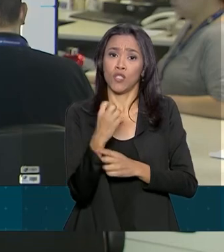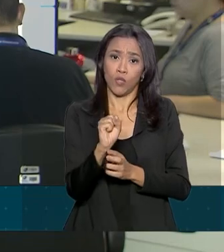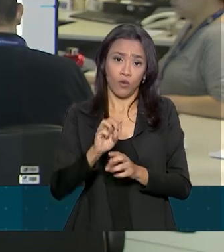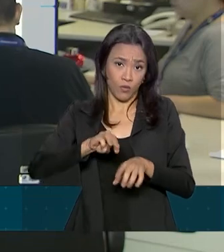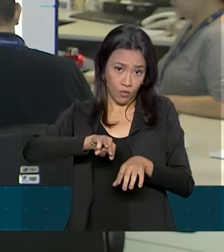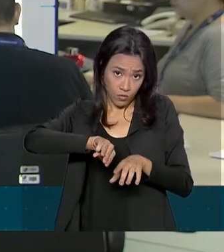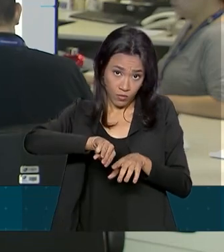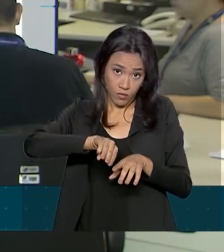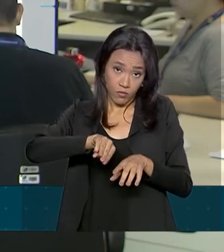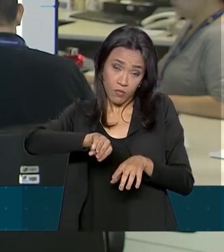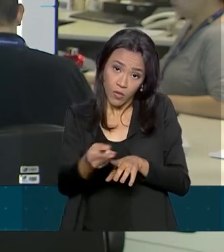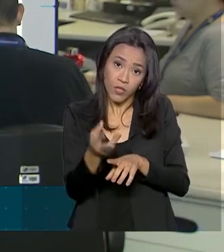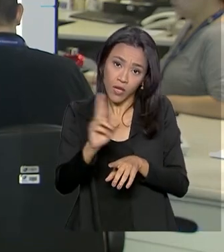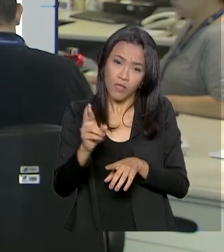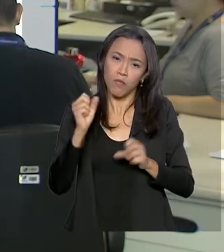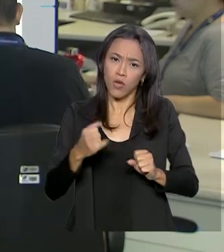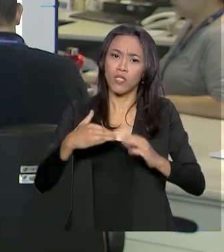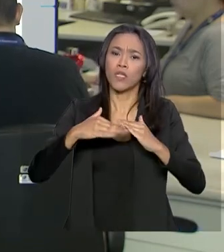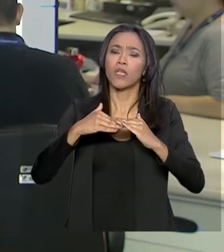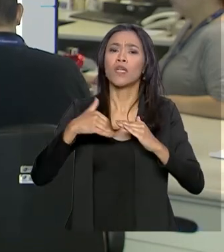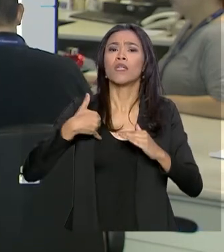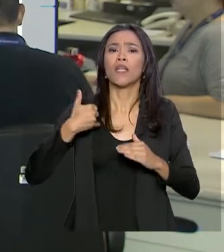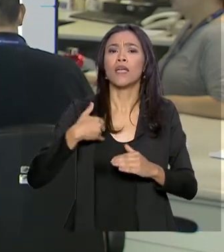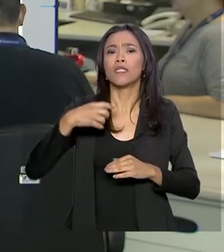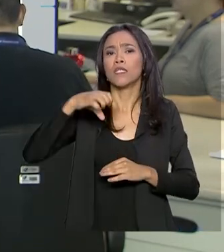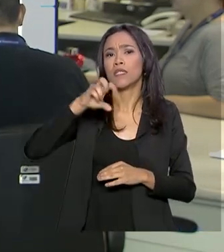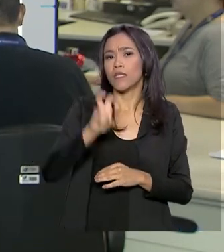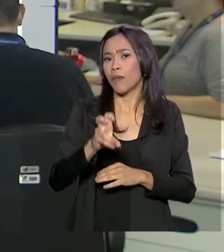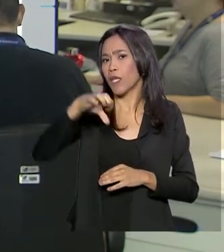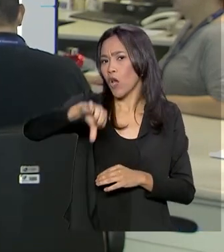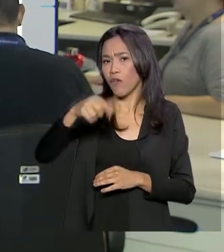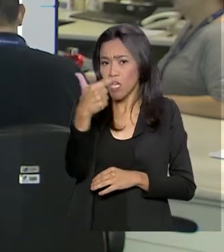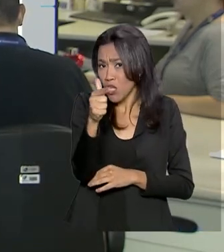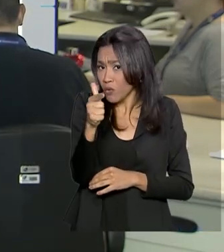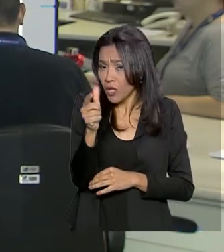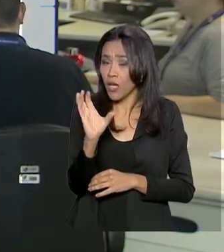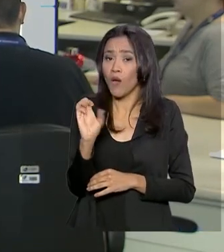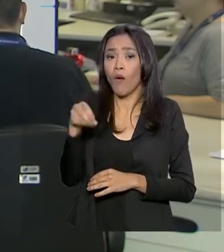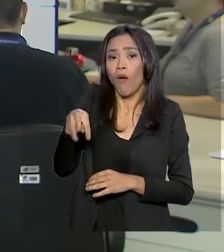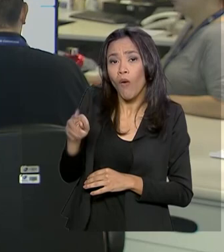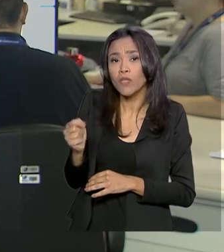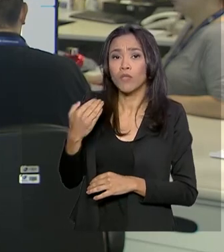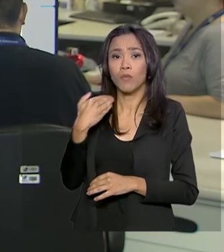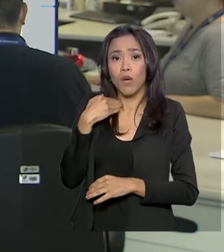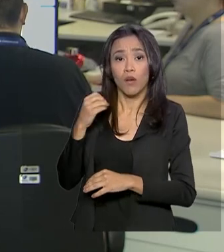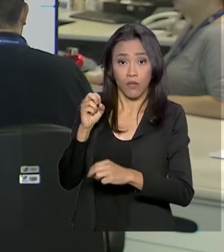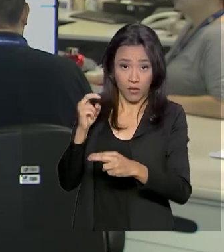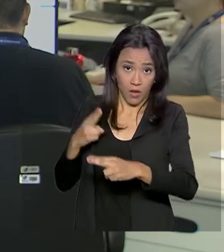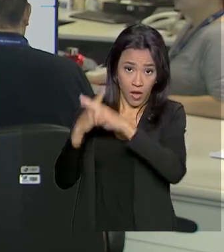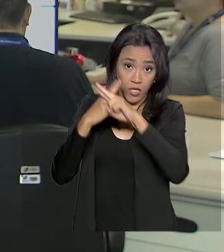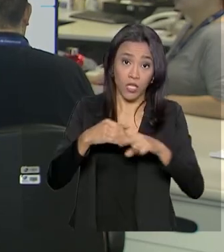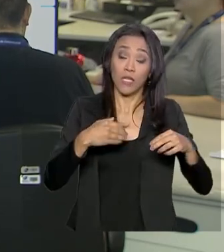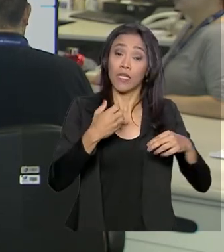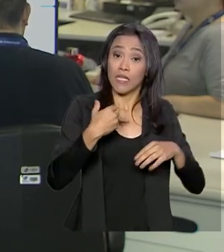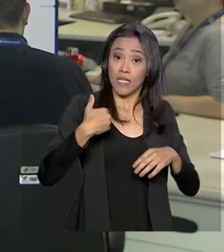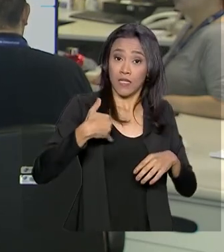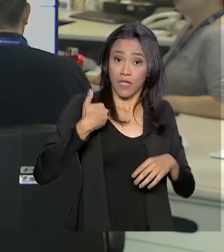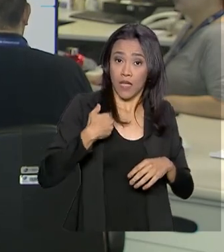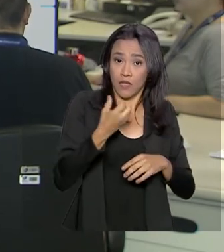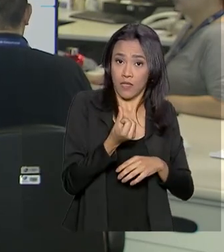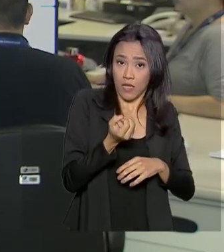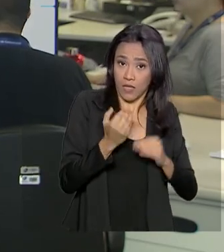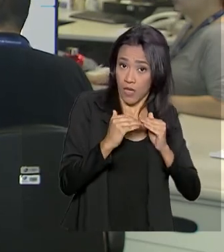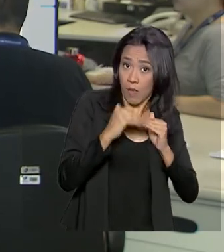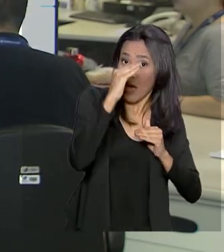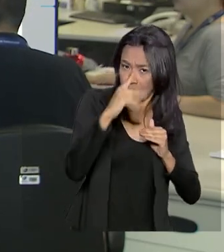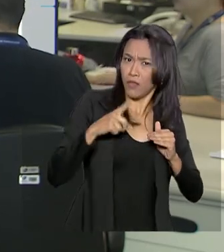Pode sacar quem tem até 59 anos e não possui conta na Caixa Econômica Federal. Para os que têm 60 anos ou mais e possuem